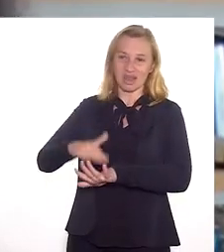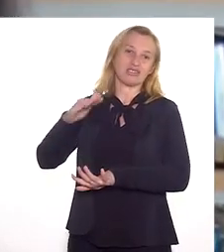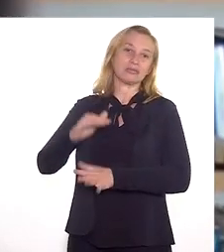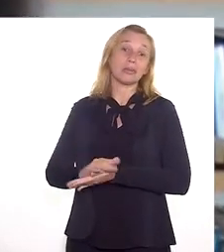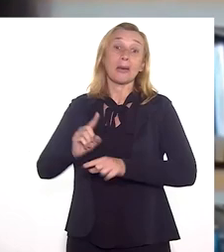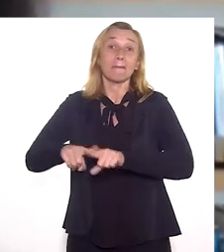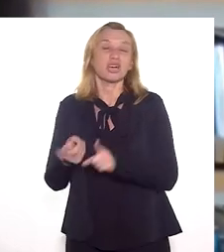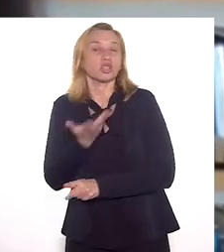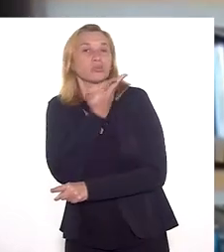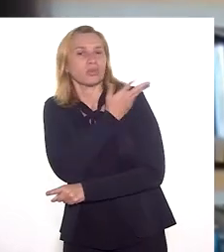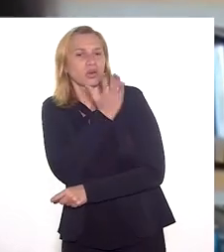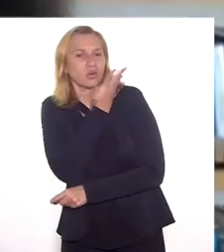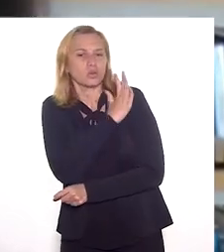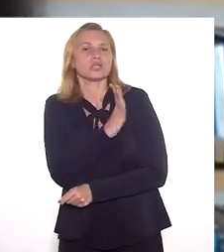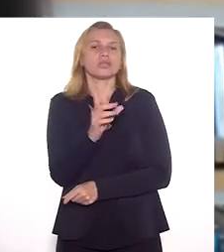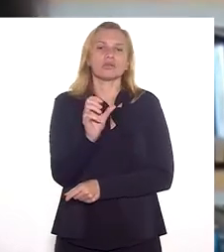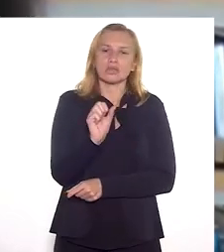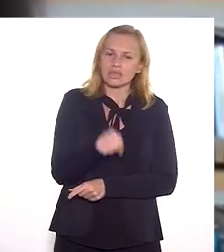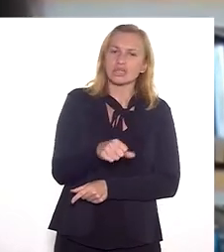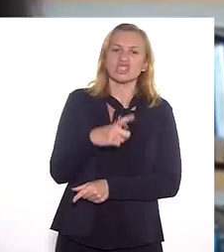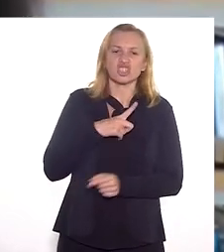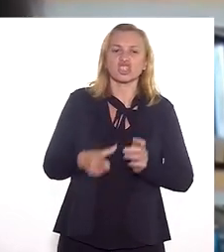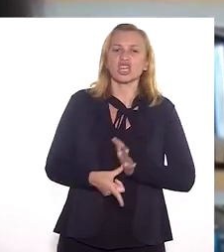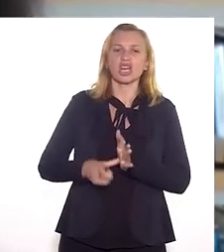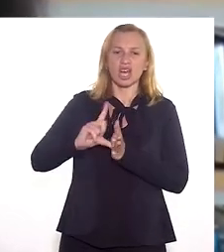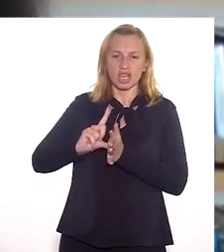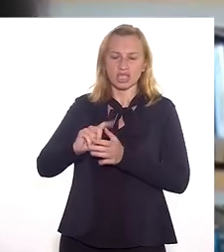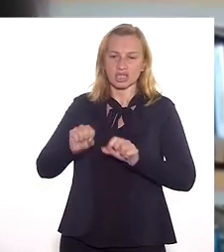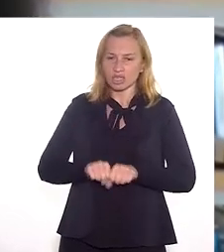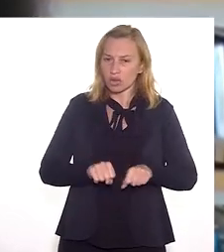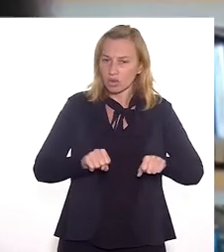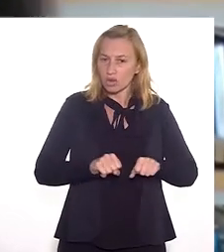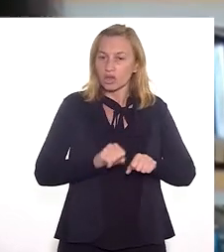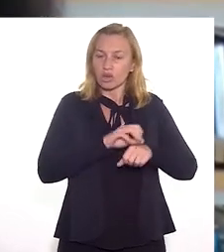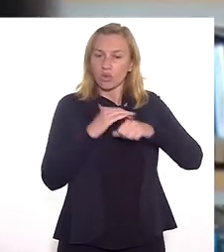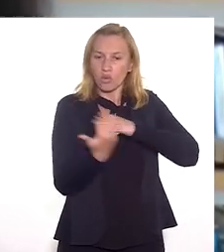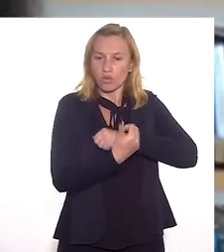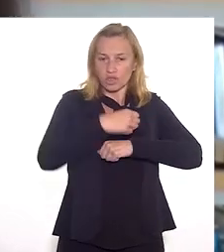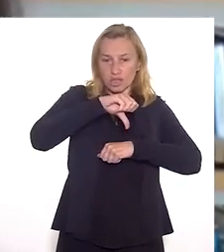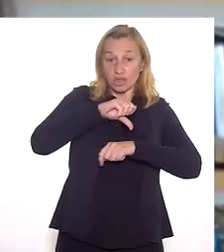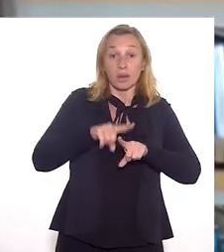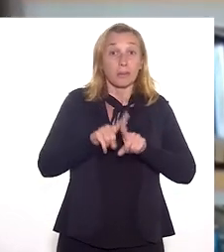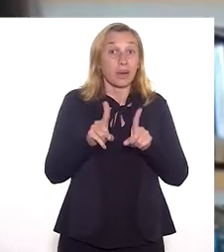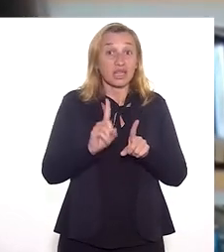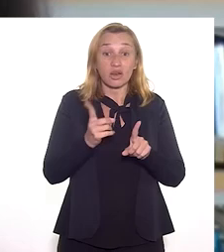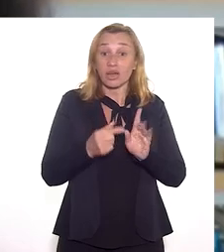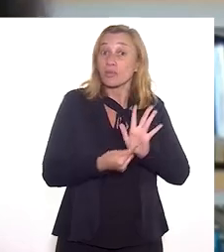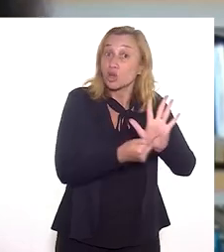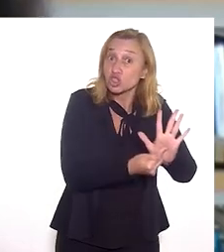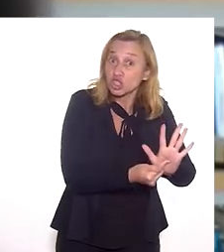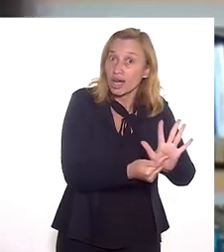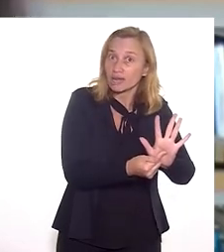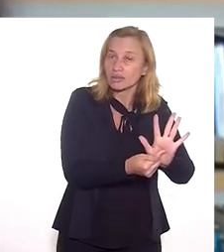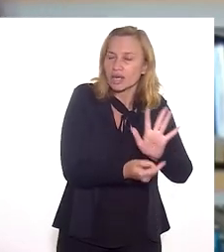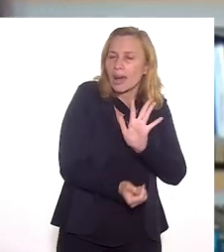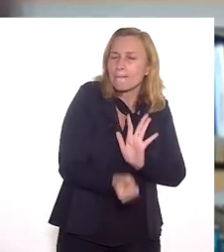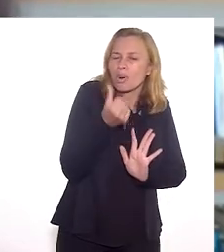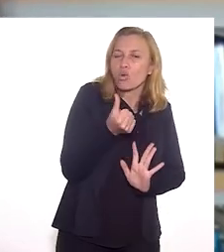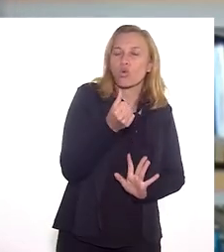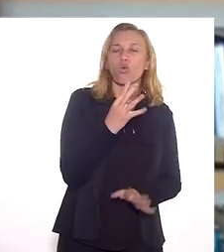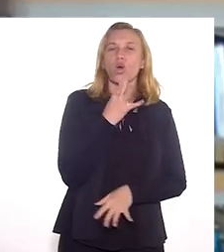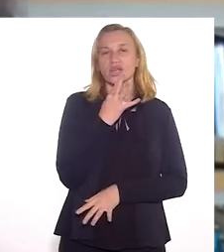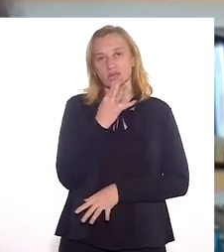preconceito existia antes da Covid, uhum. Só que ele não era verbalizado e pouco